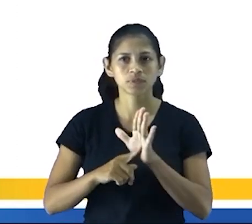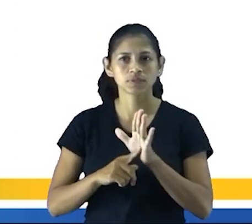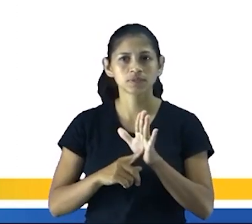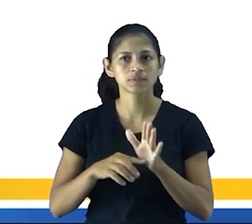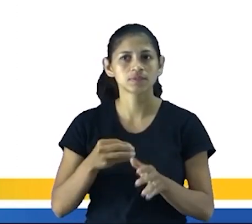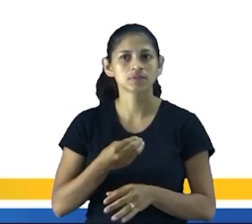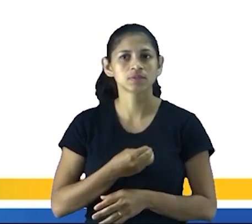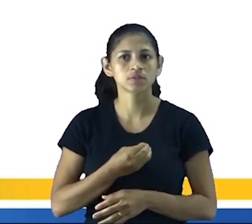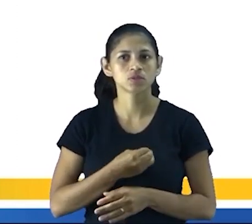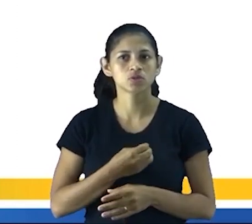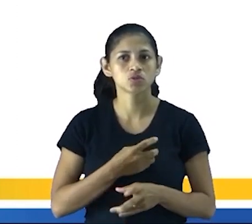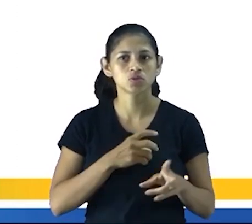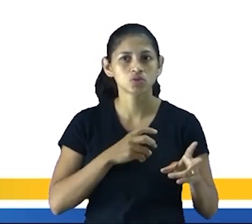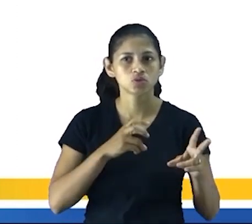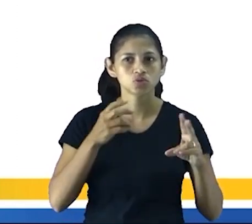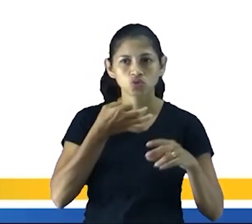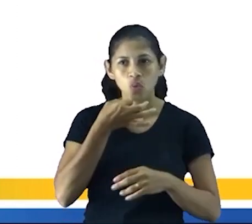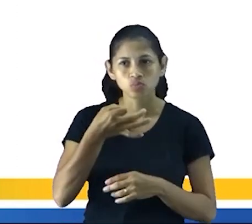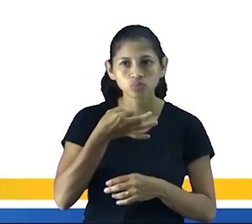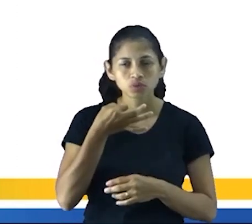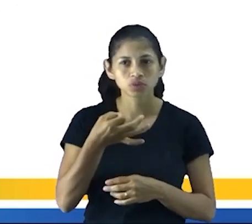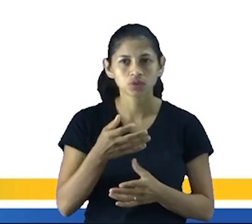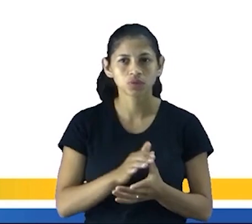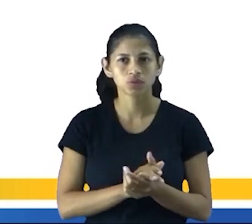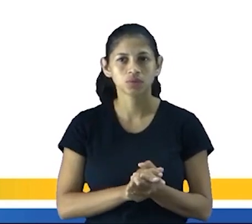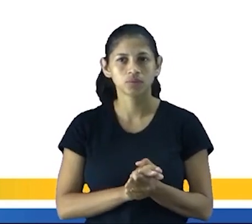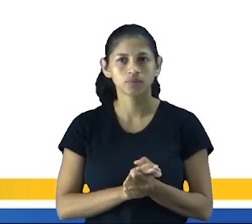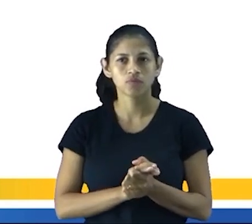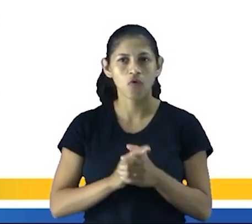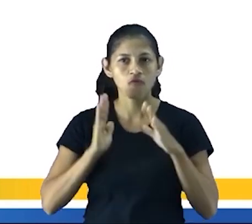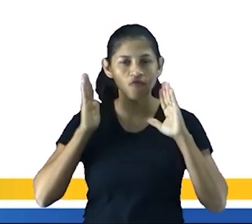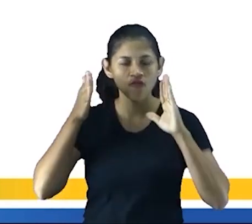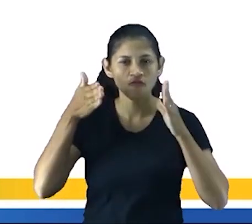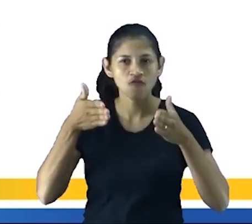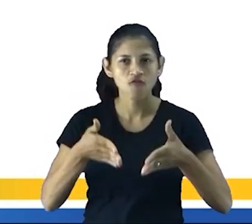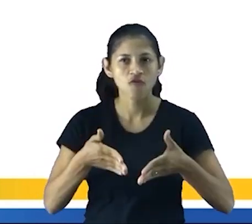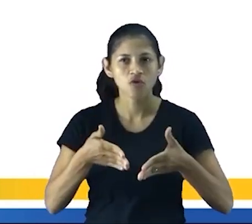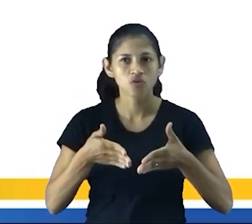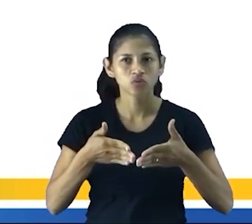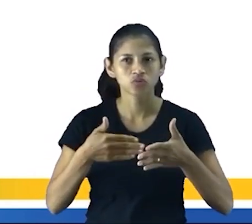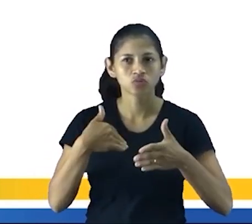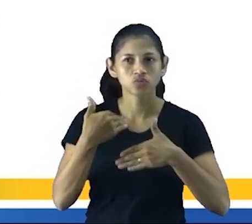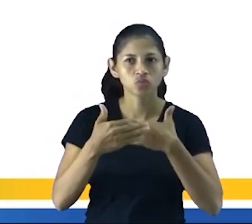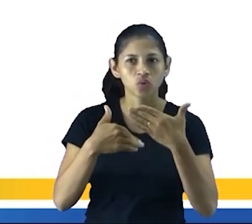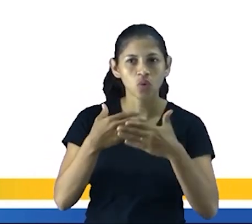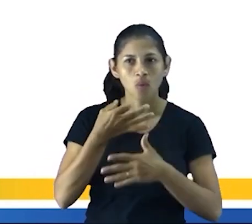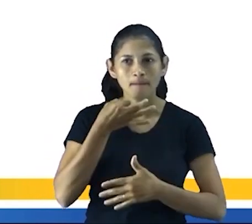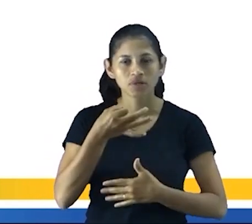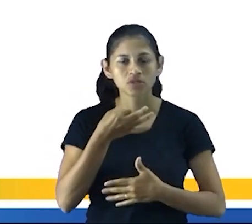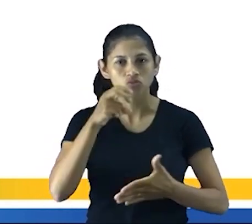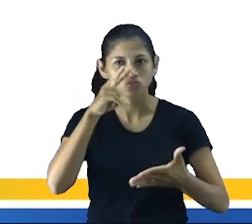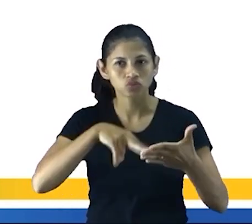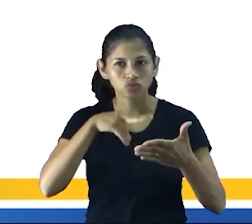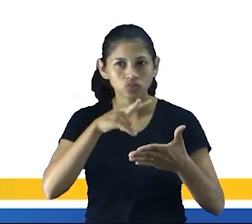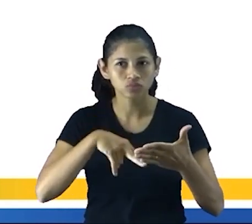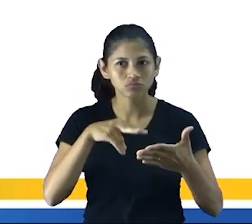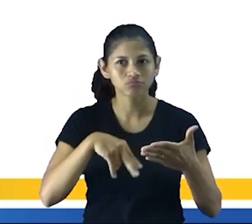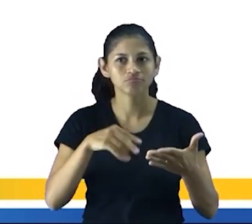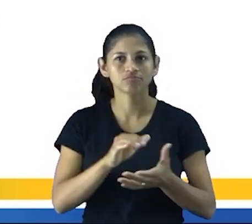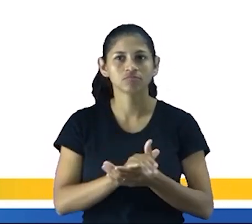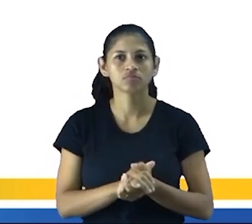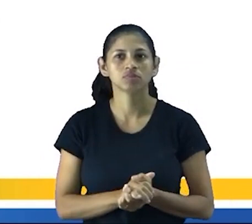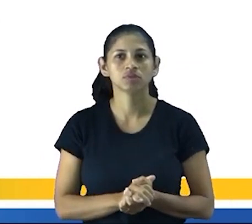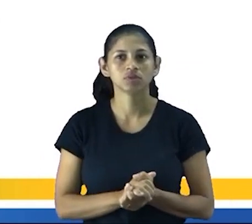texto. Foco na formação da opinião do leitor, persuadindo-o. Uso da norma culta, então tem que ser uma